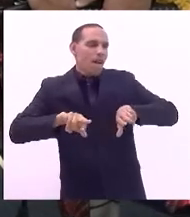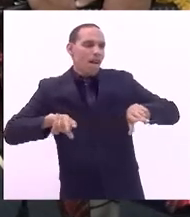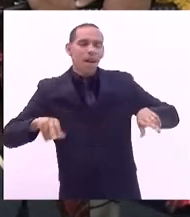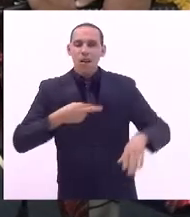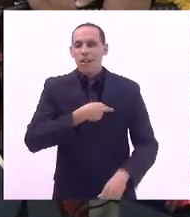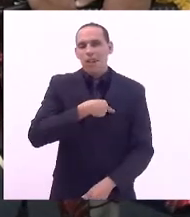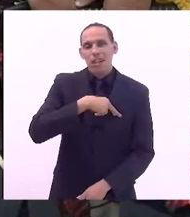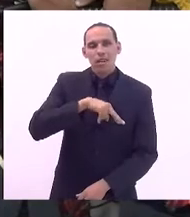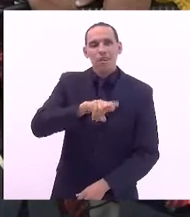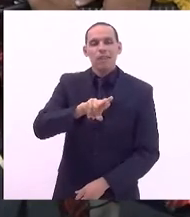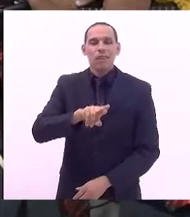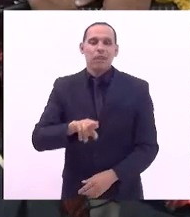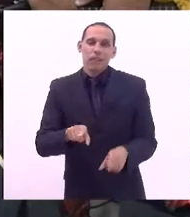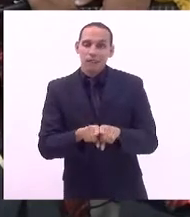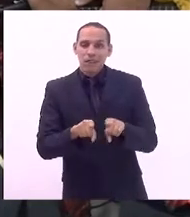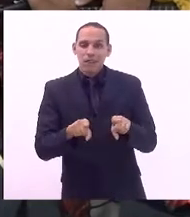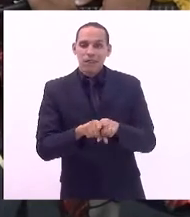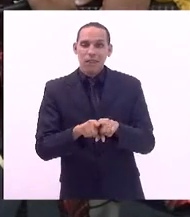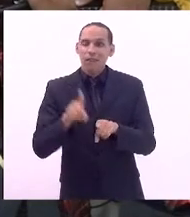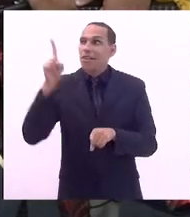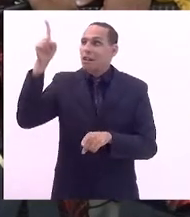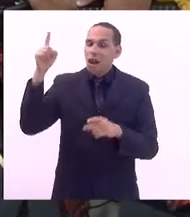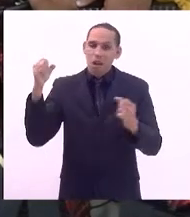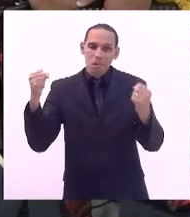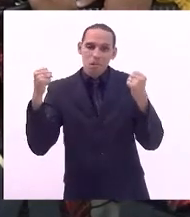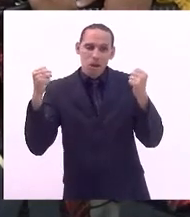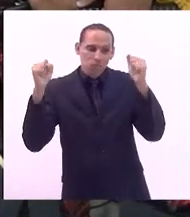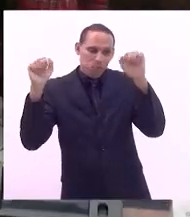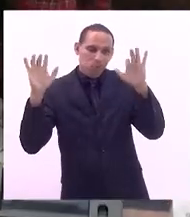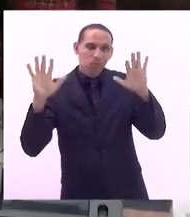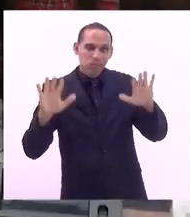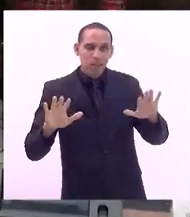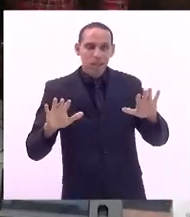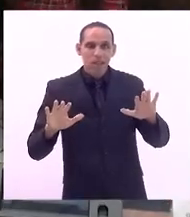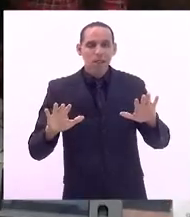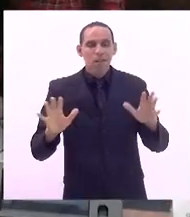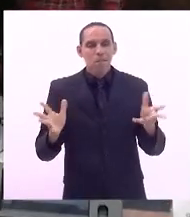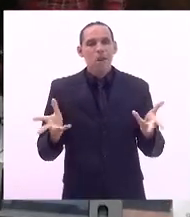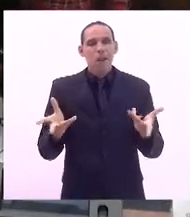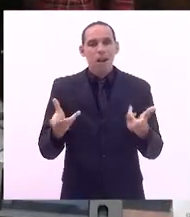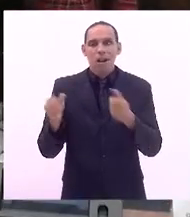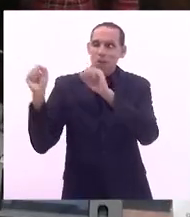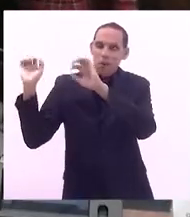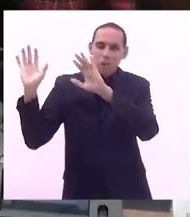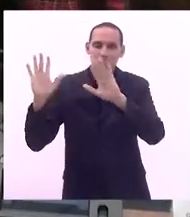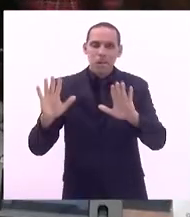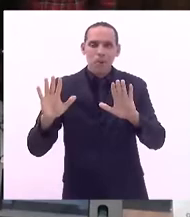religiões o poder de Deus a mesma preço